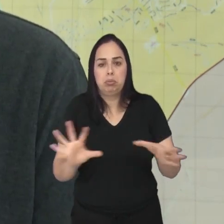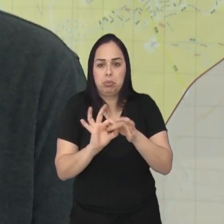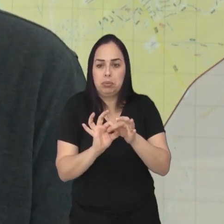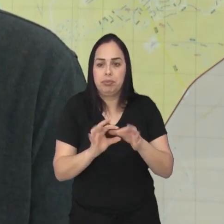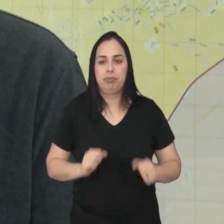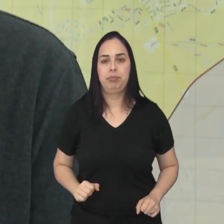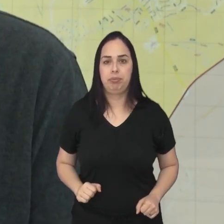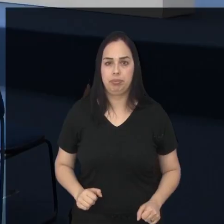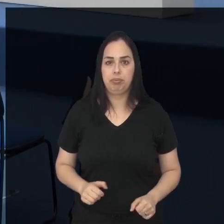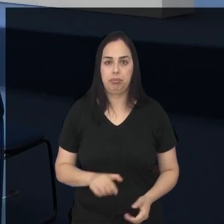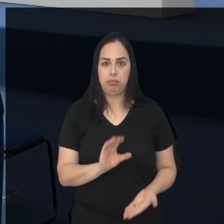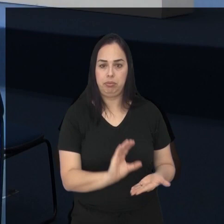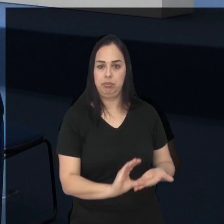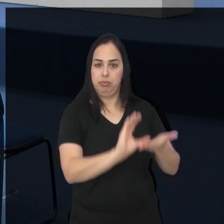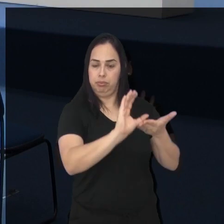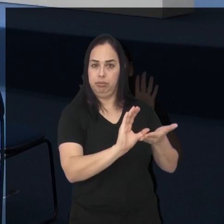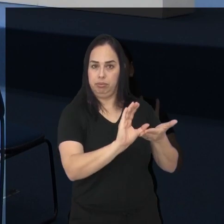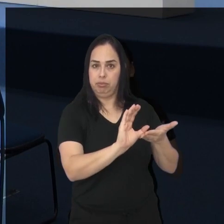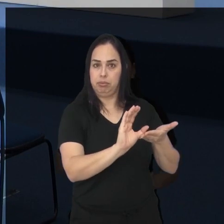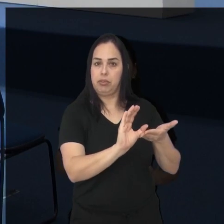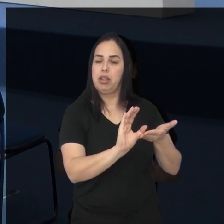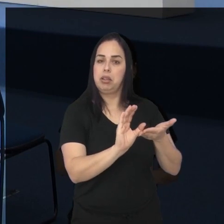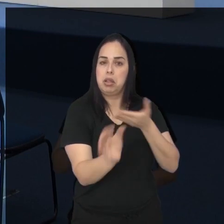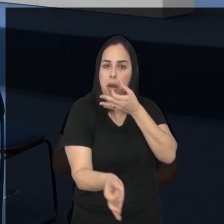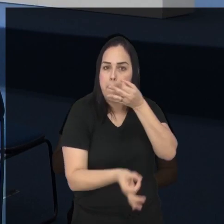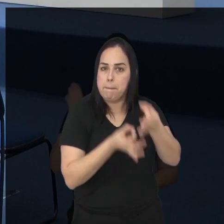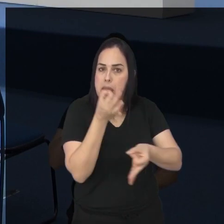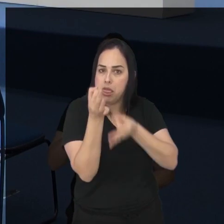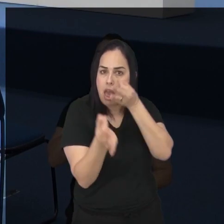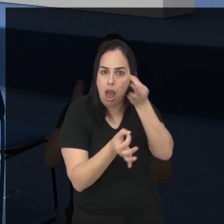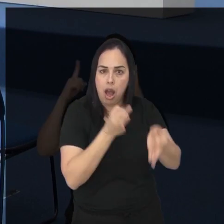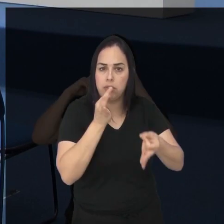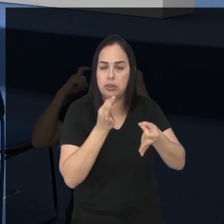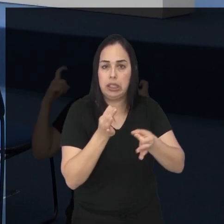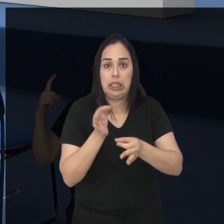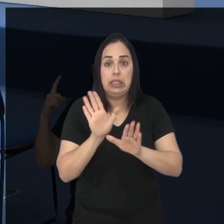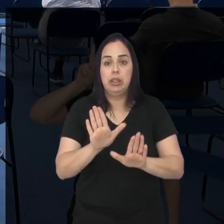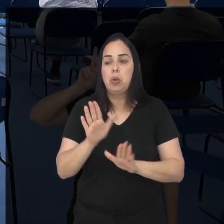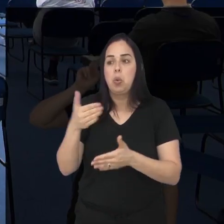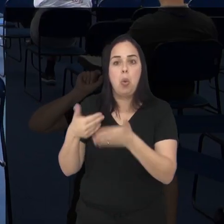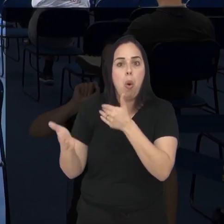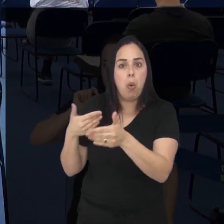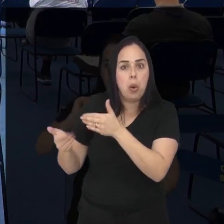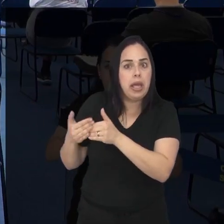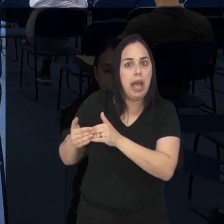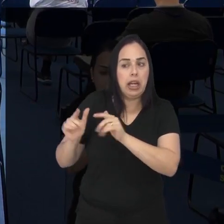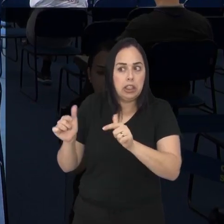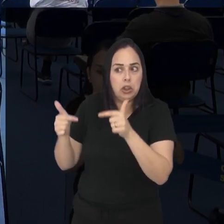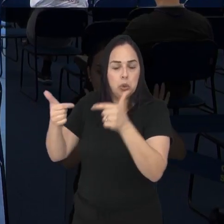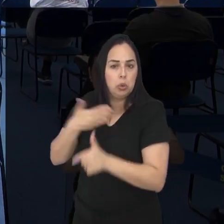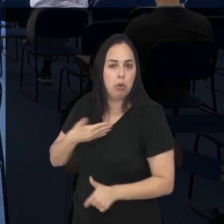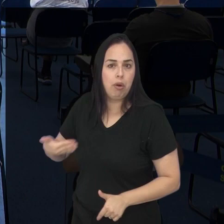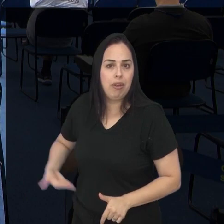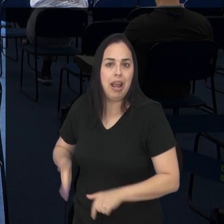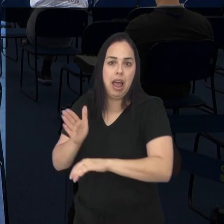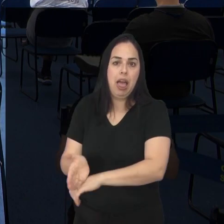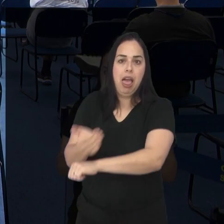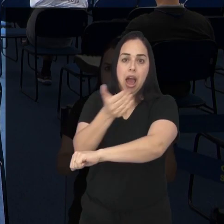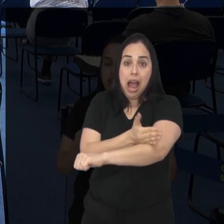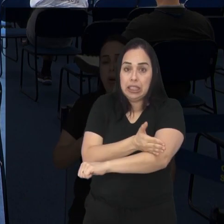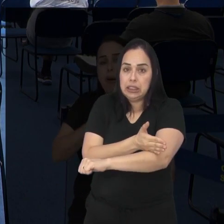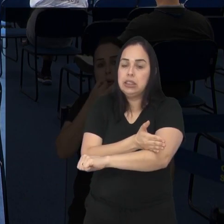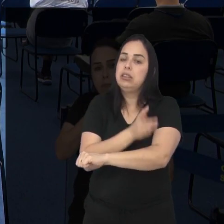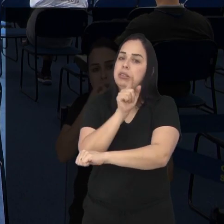tratado essa fusão. O COMAN é um órgão deliberativo, ou seja, antes de serem implementadas,